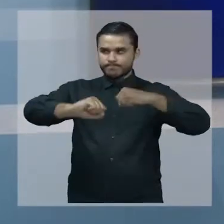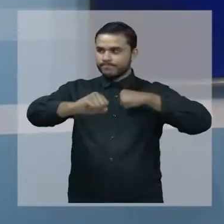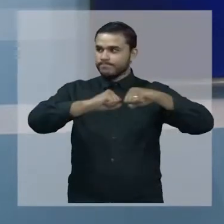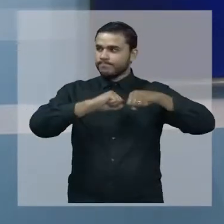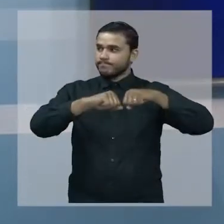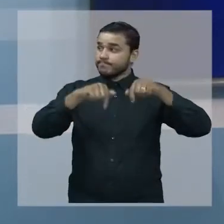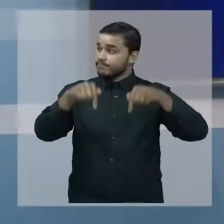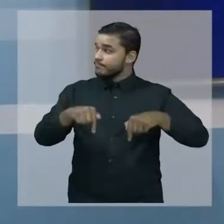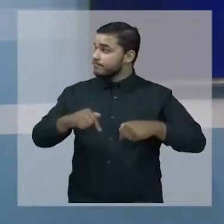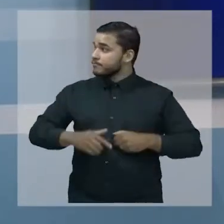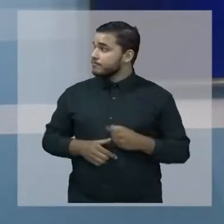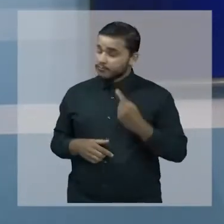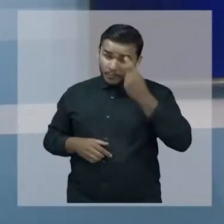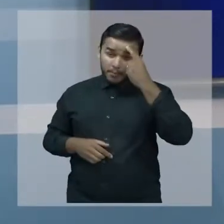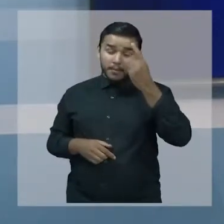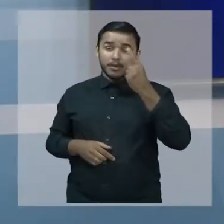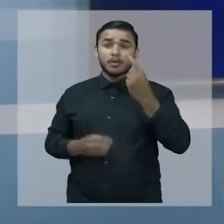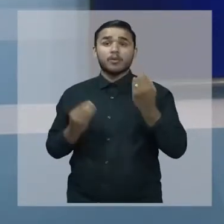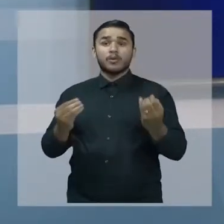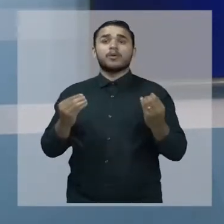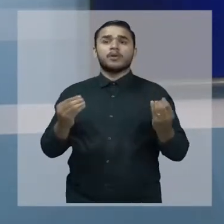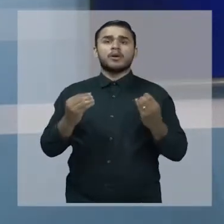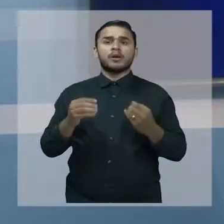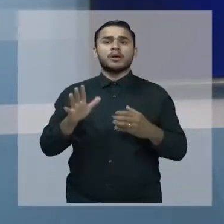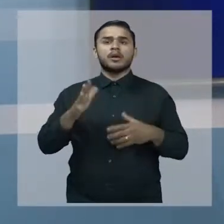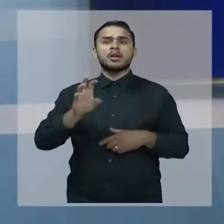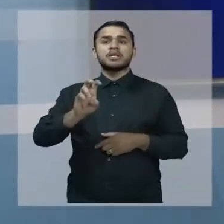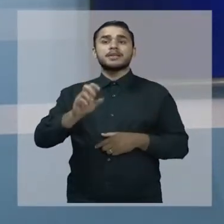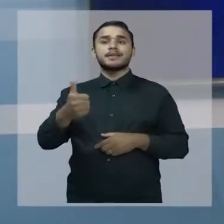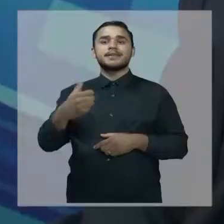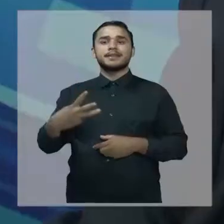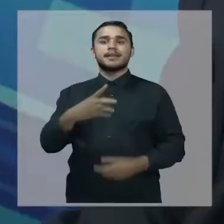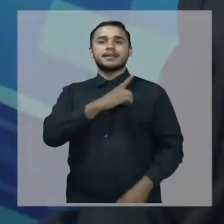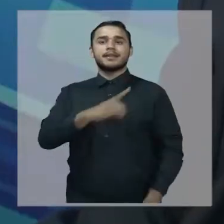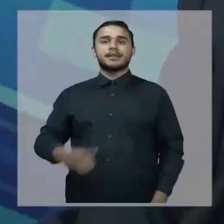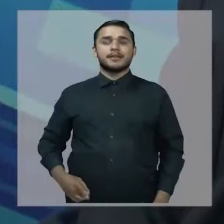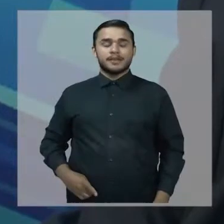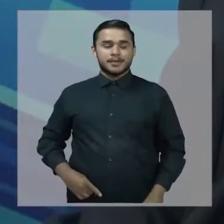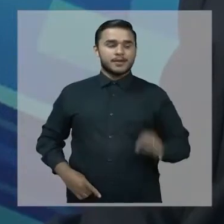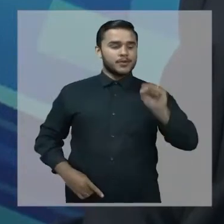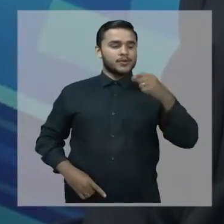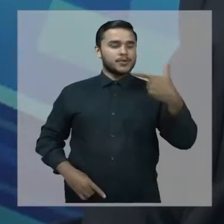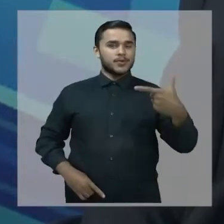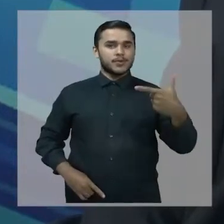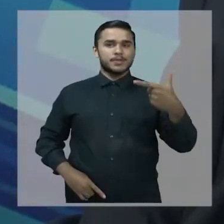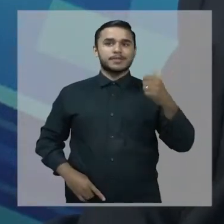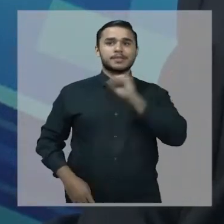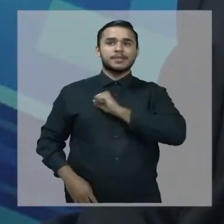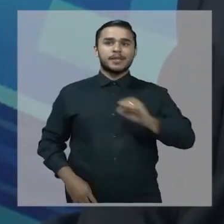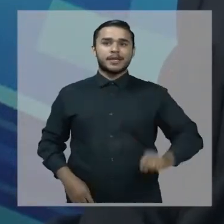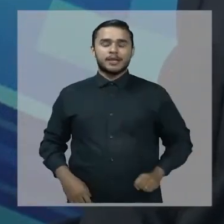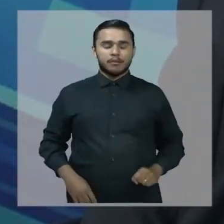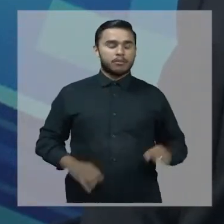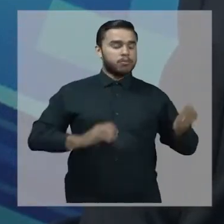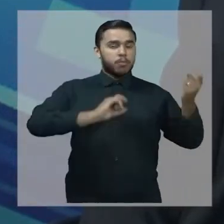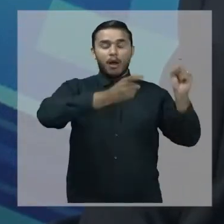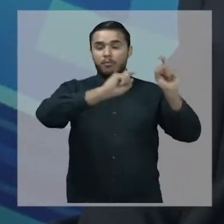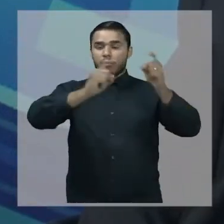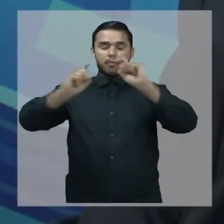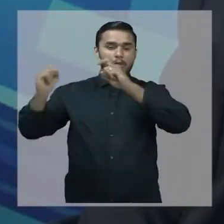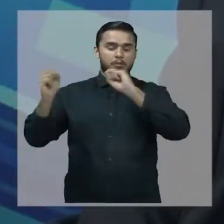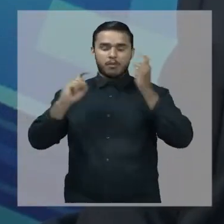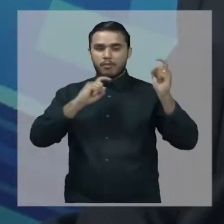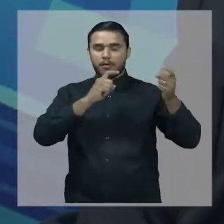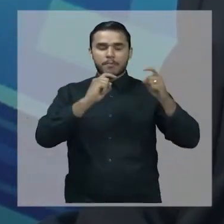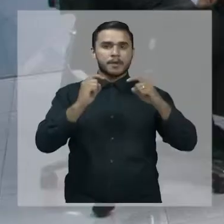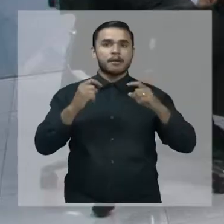rica será essa discussão aqui. Imagina isso no parlamento, entre 513 deputados e 82 senadores.